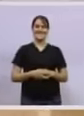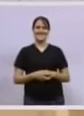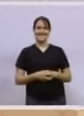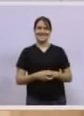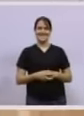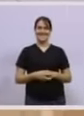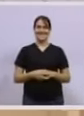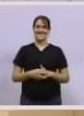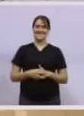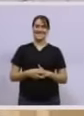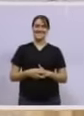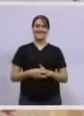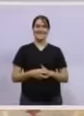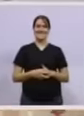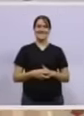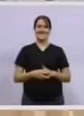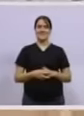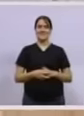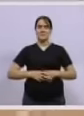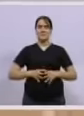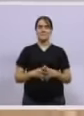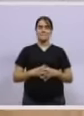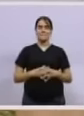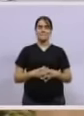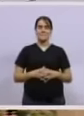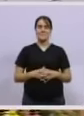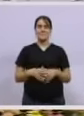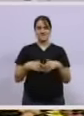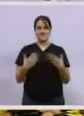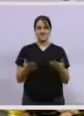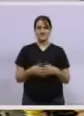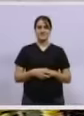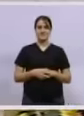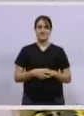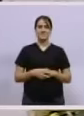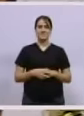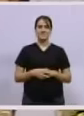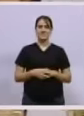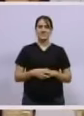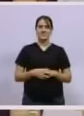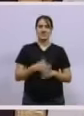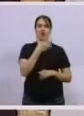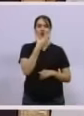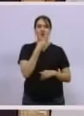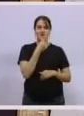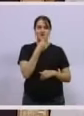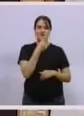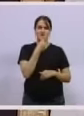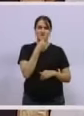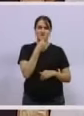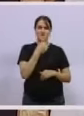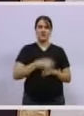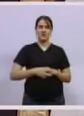Comprava era 15, 20 quilos de uma vez, né? Porque aquele monte de gente. E aí, a humilhação vem aí. O homem encheu o saco do negócio,